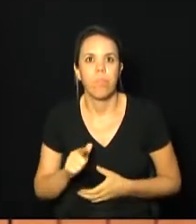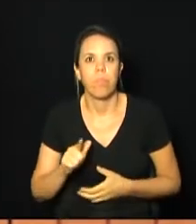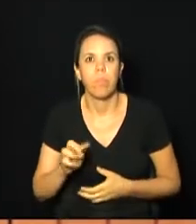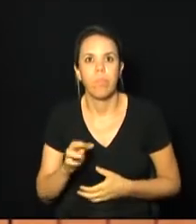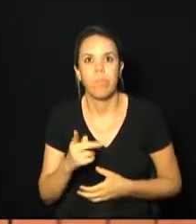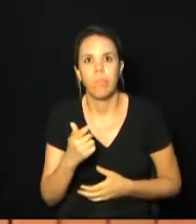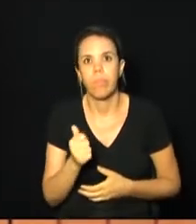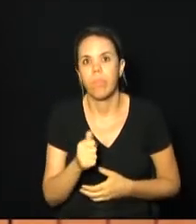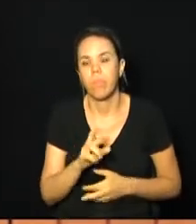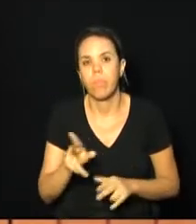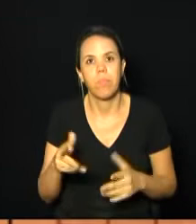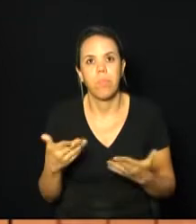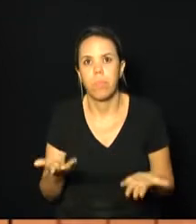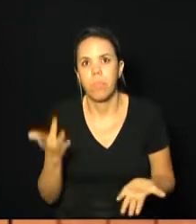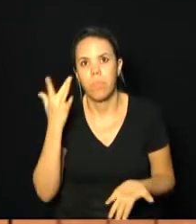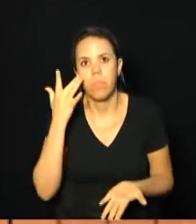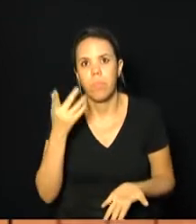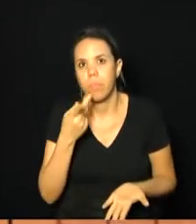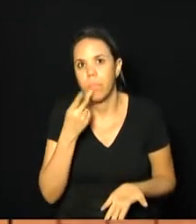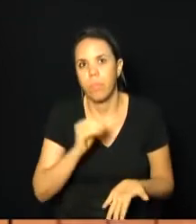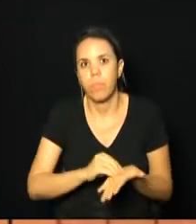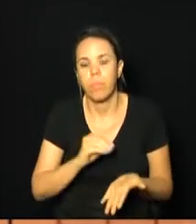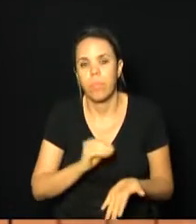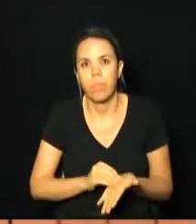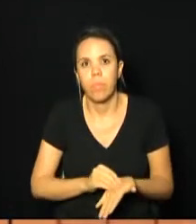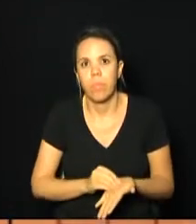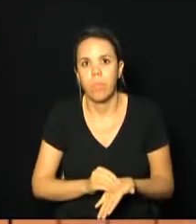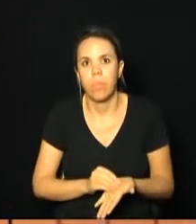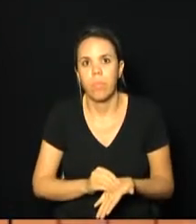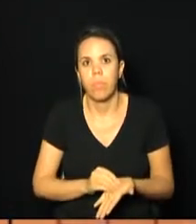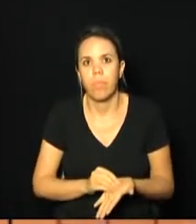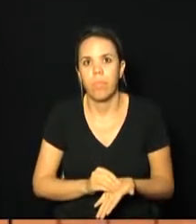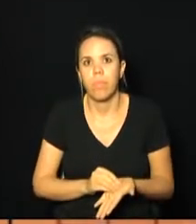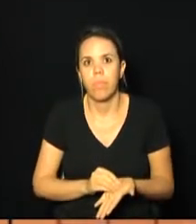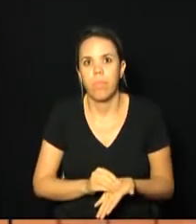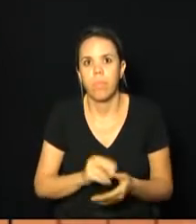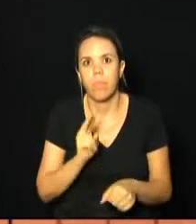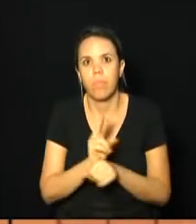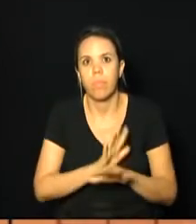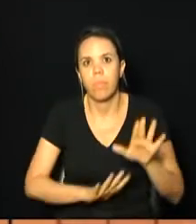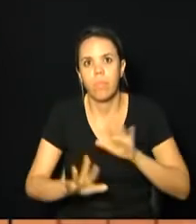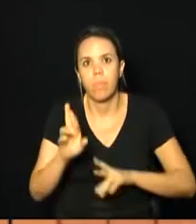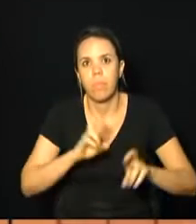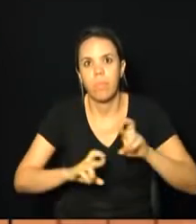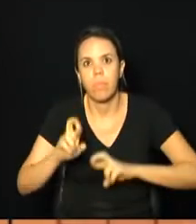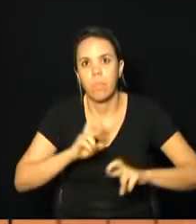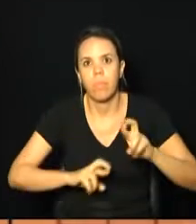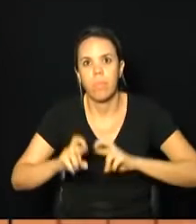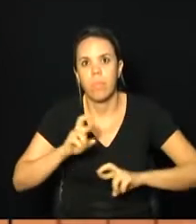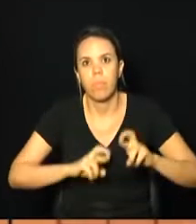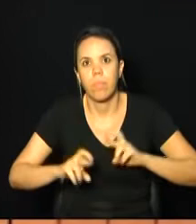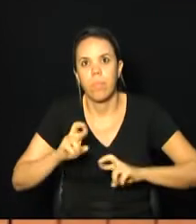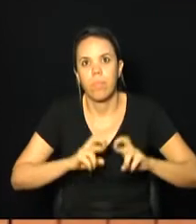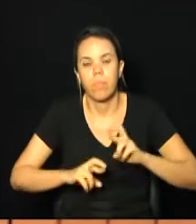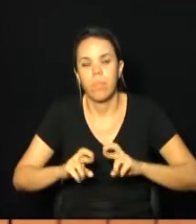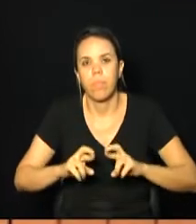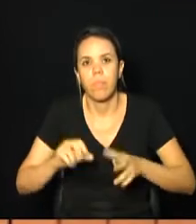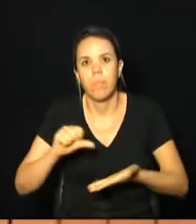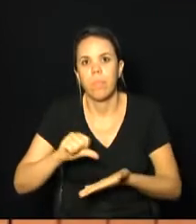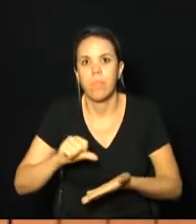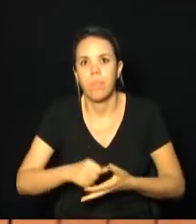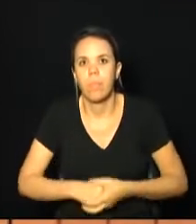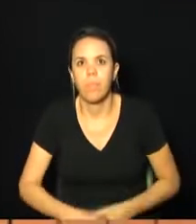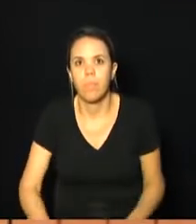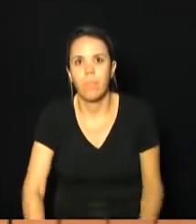diferente. Então, eu acho que está faltando mais cuidado e fiscalização, né, dessa região. Eu